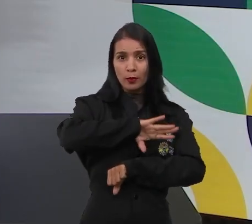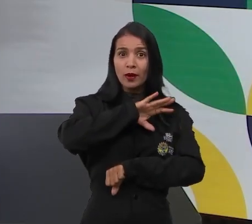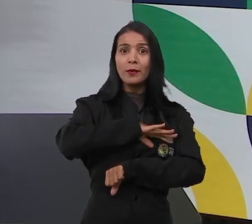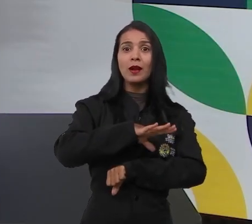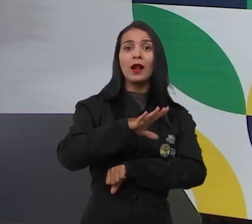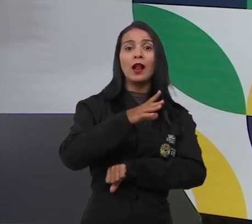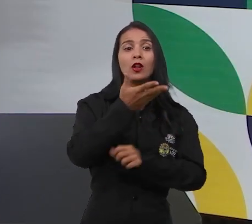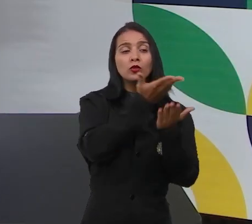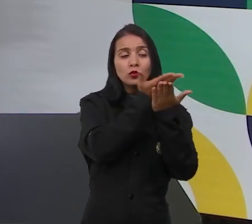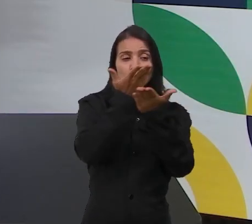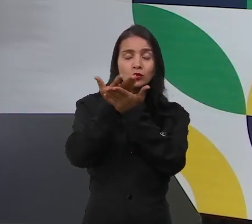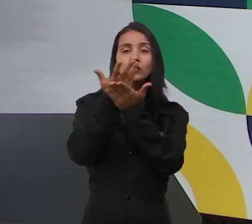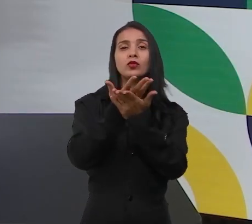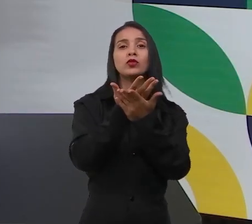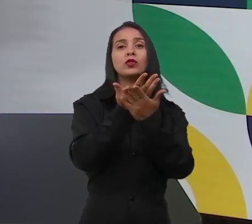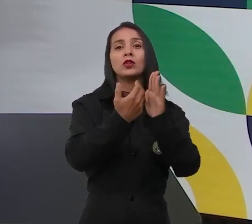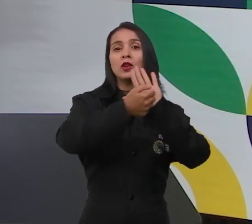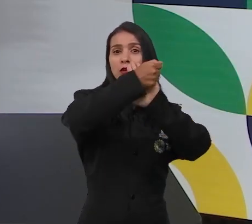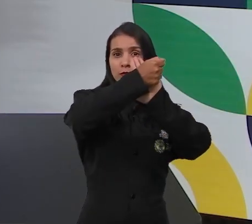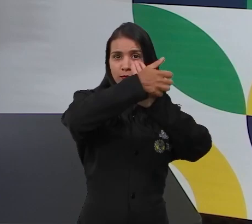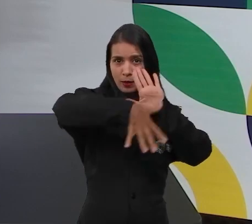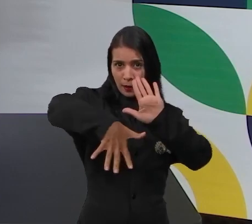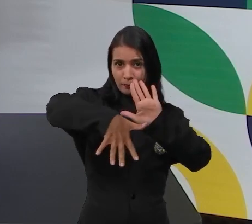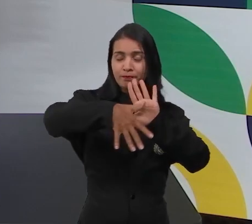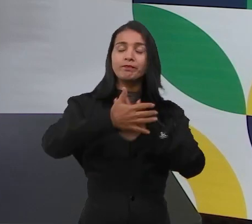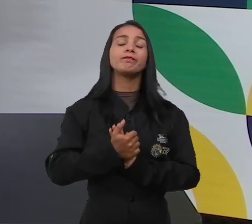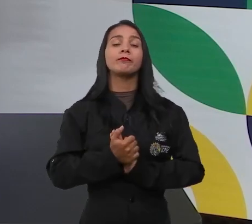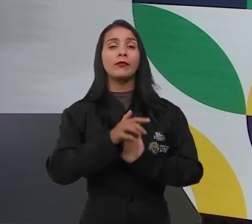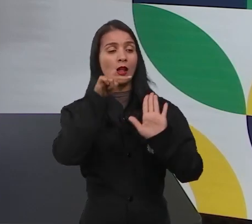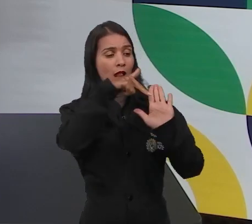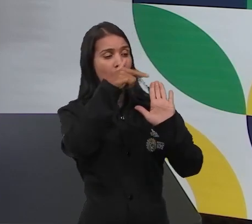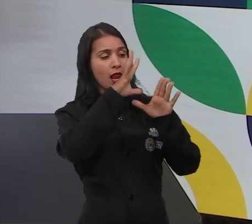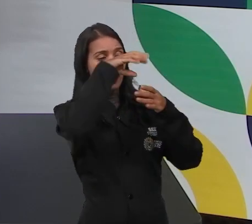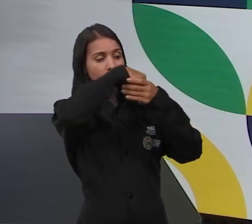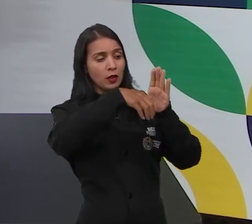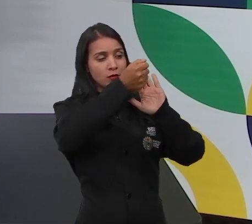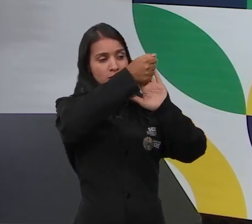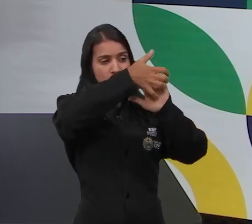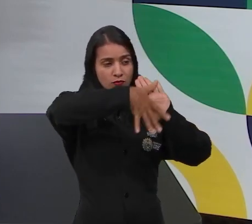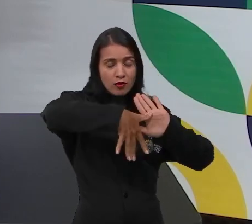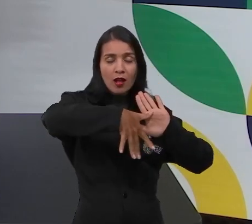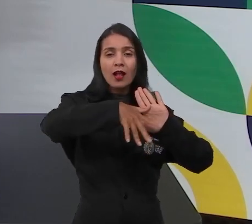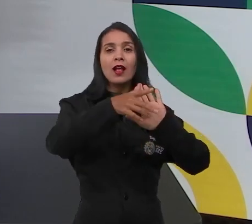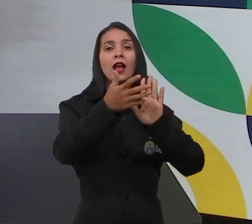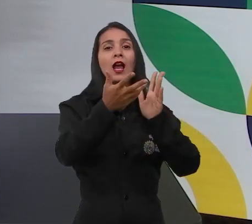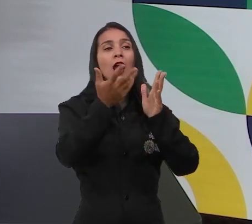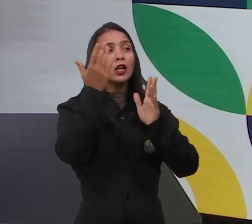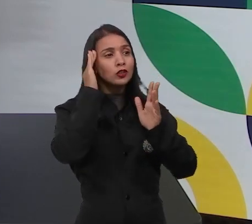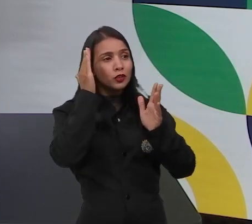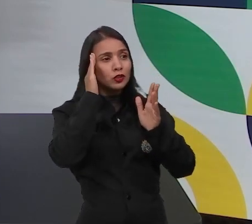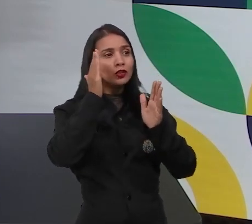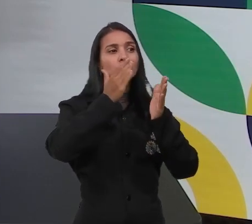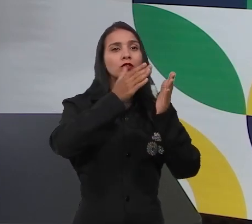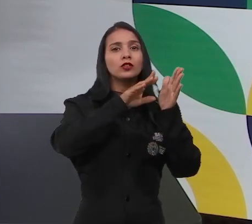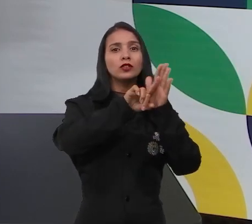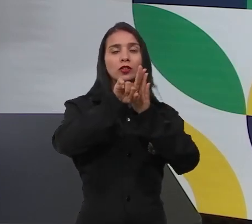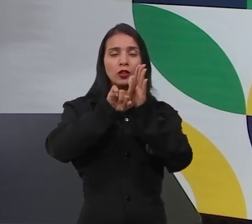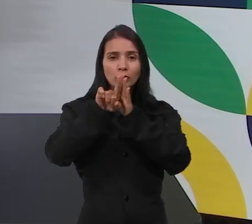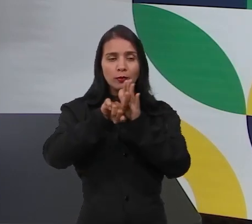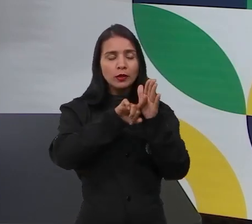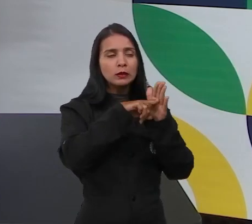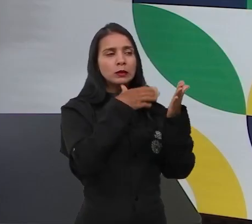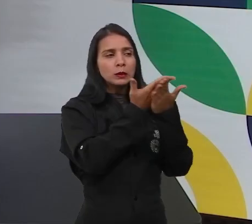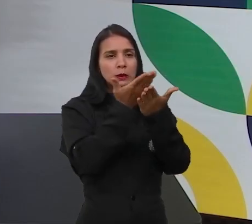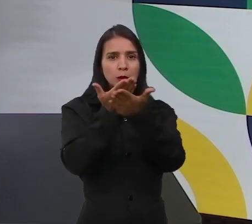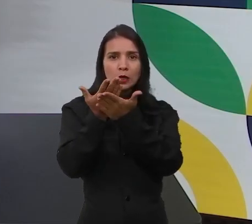Né? Primeiro você estuda aquele conceito a questão da diferença da linguagem conotativa e a linguagem